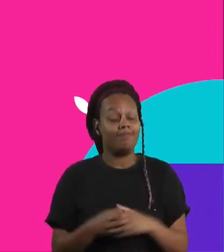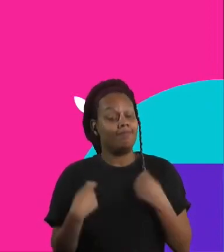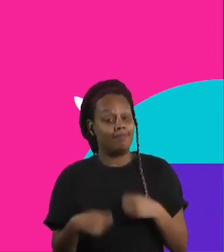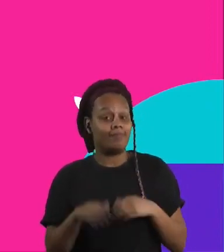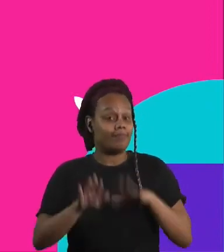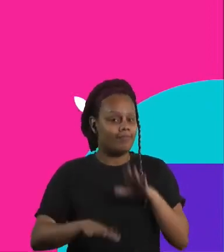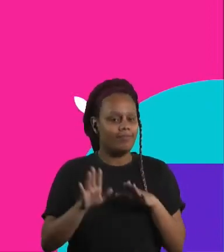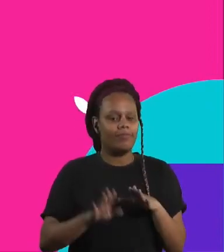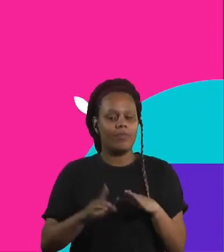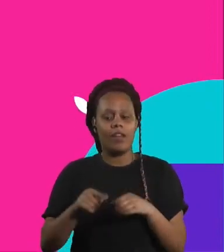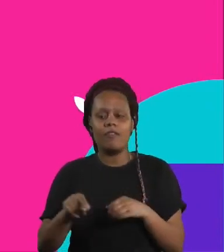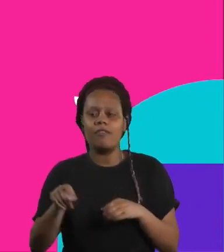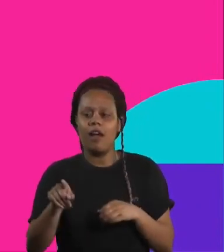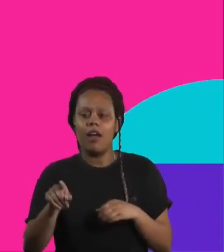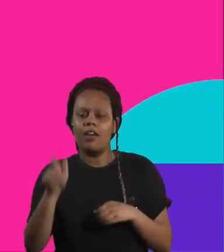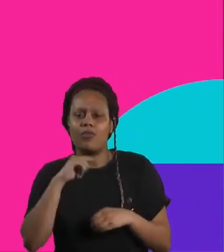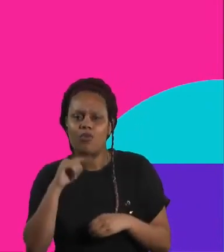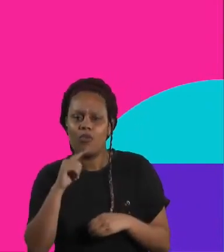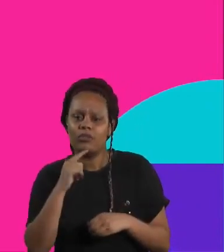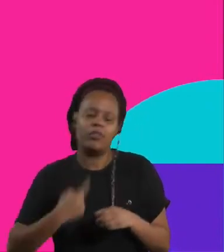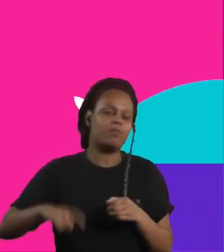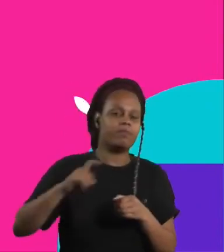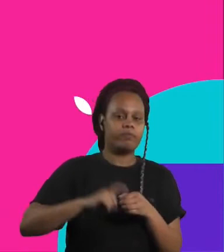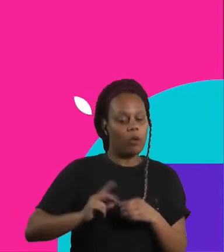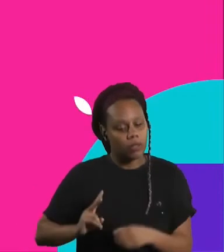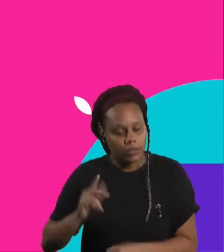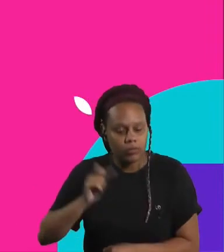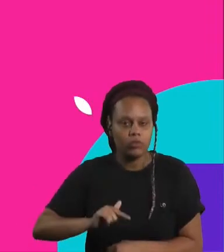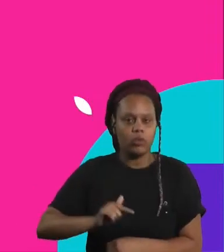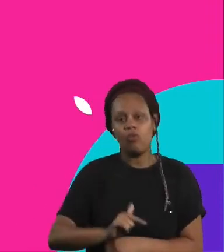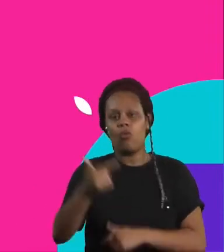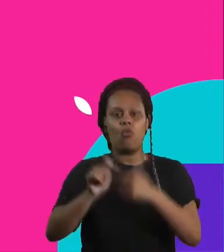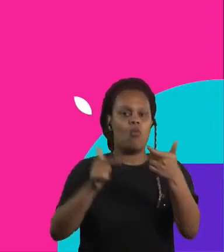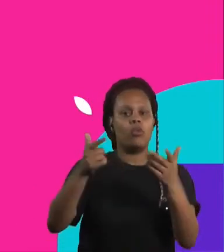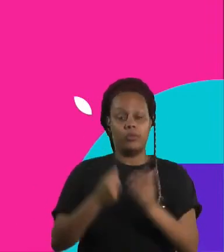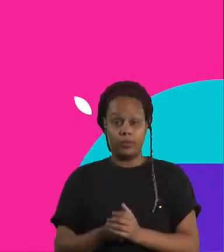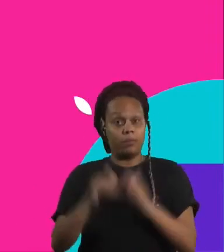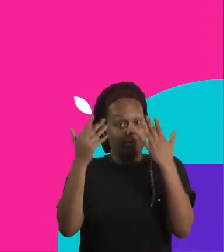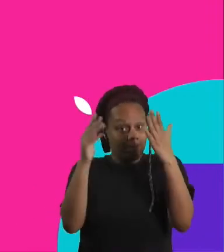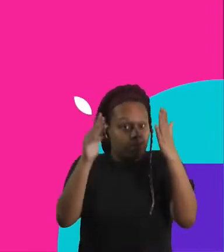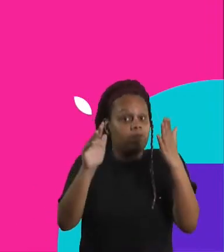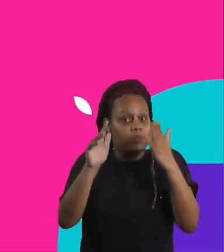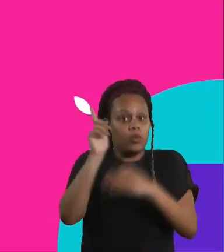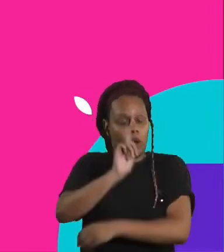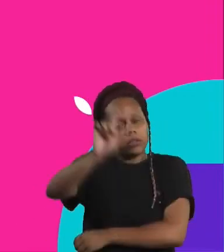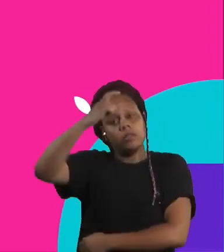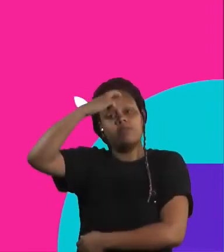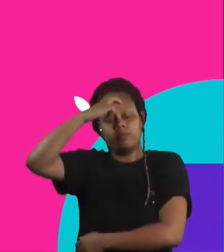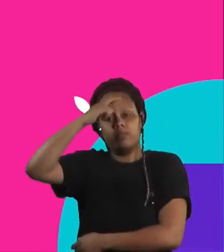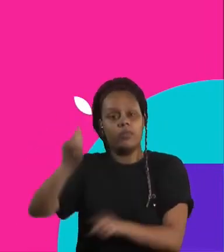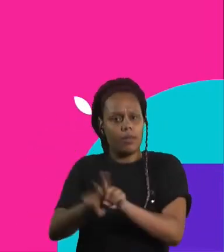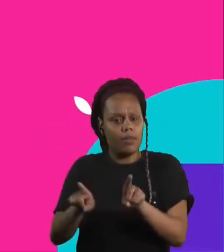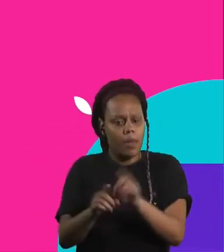refaz, vamos pelo plano D, Z, e aí vai, né? Então, parabéns pela tomada de consciência, pela solução que vocês desenvolveram